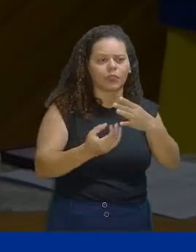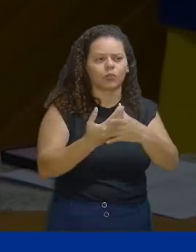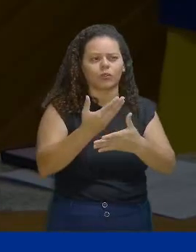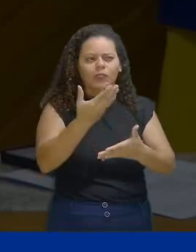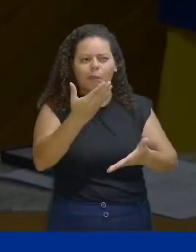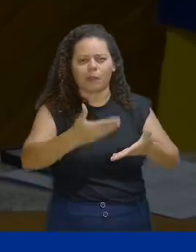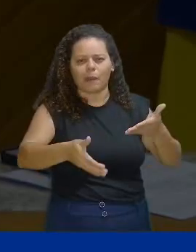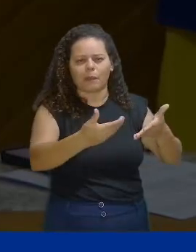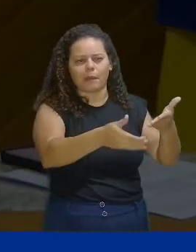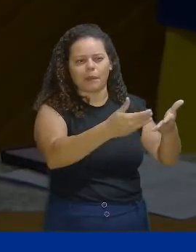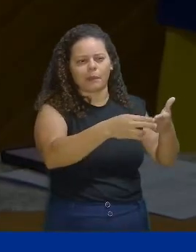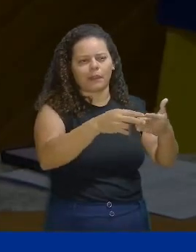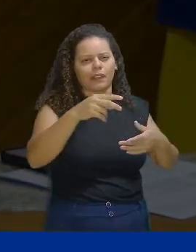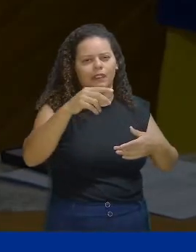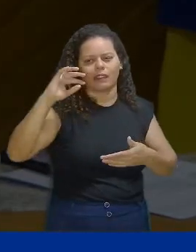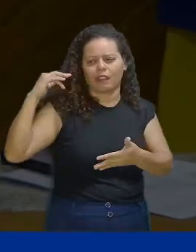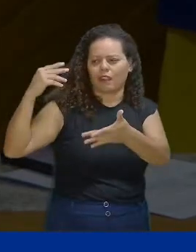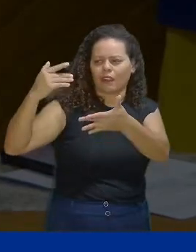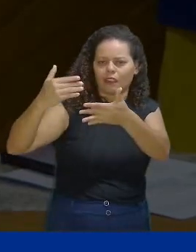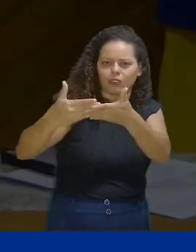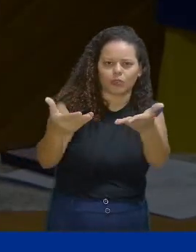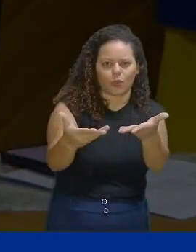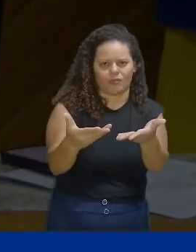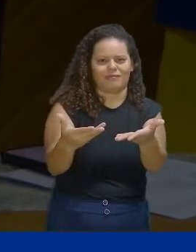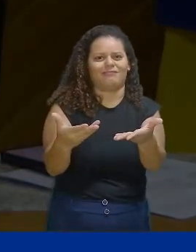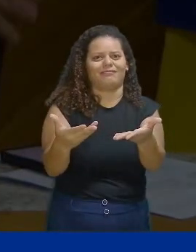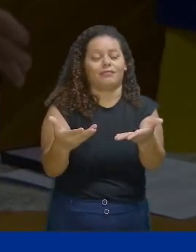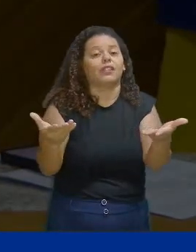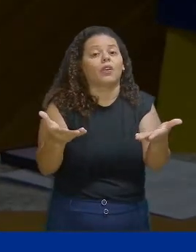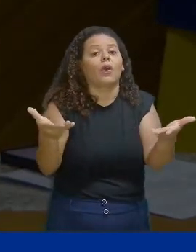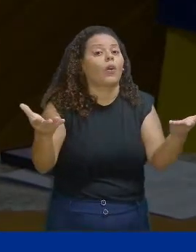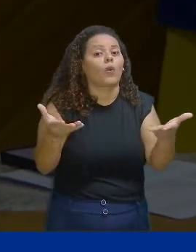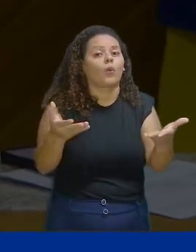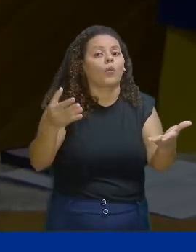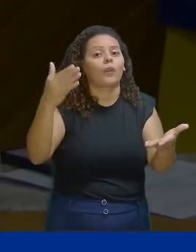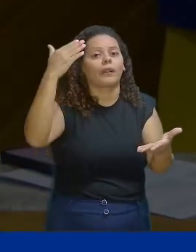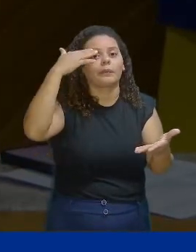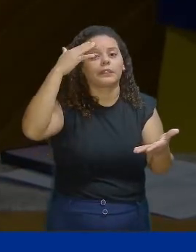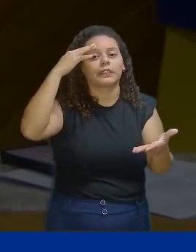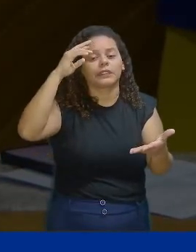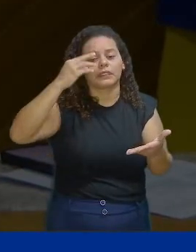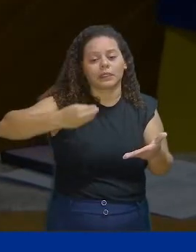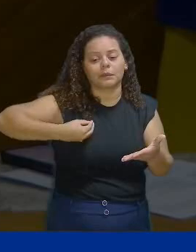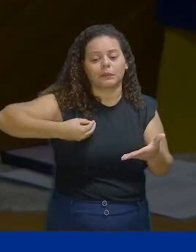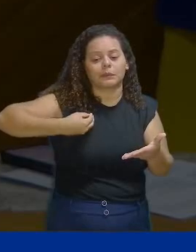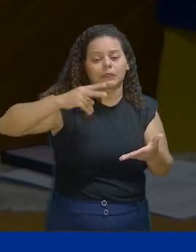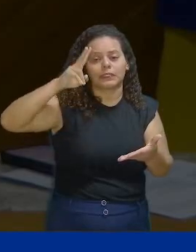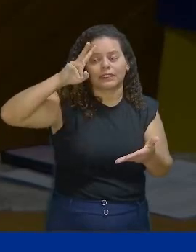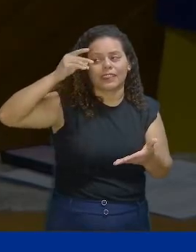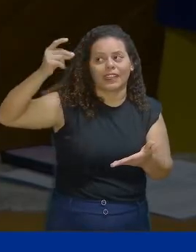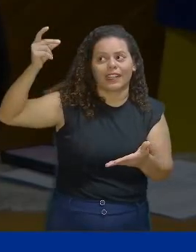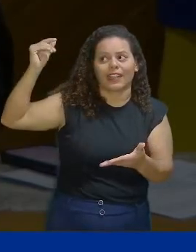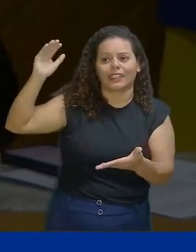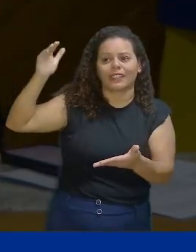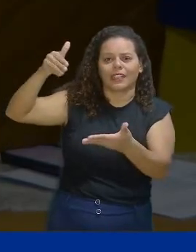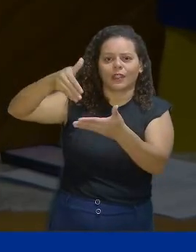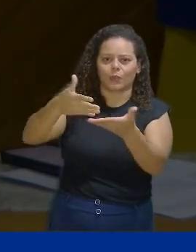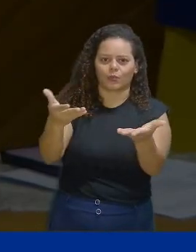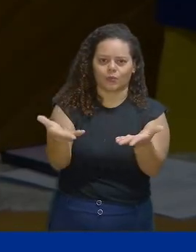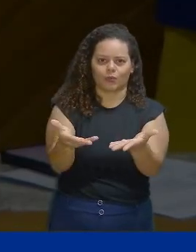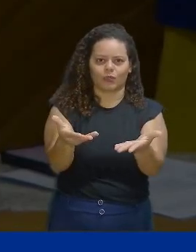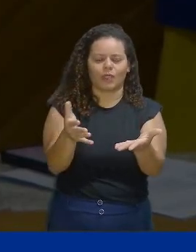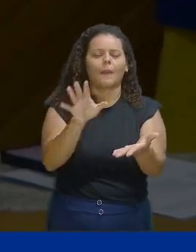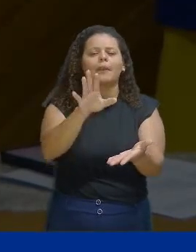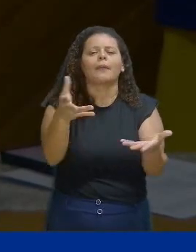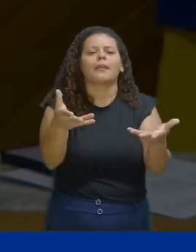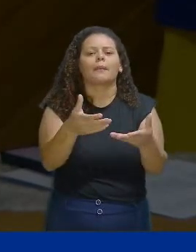perderia, toda a história dela. Então, o entendimento é que deve ser preservado todas aquelas que tinham original, e essa, ao